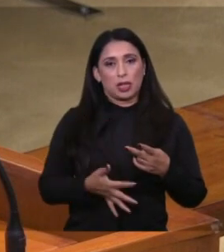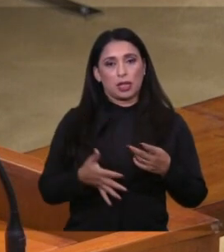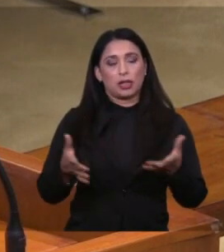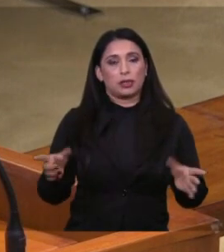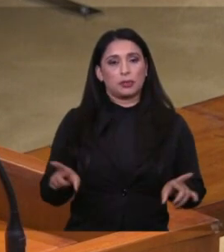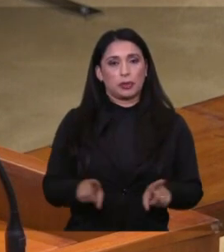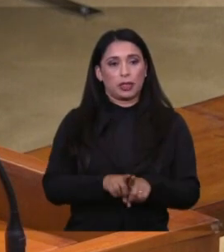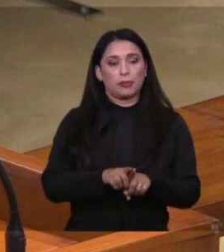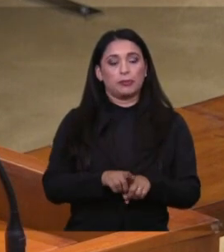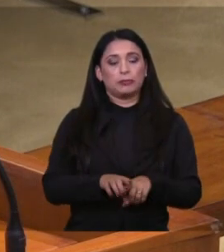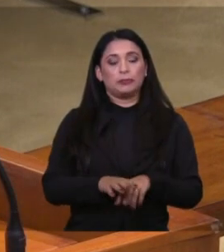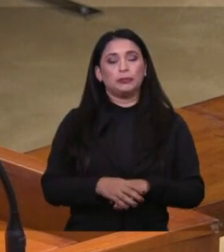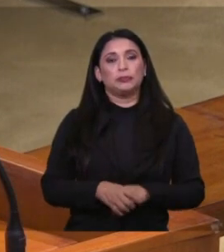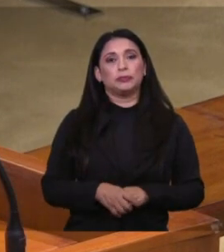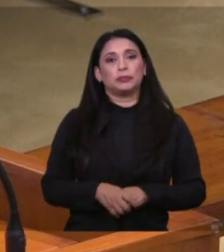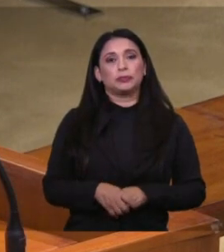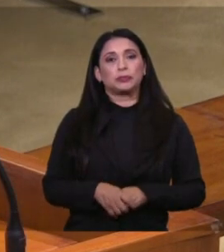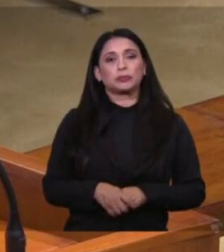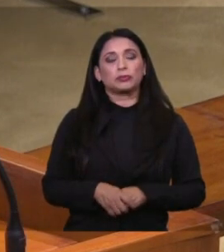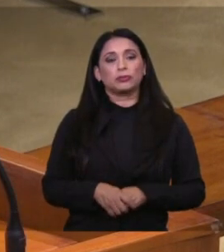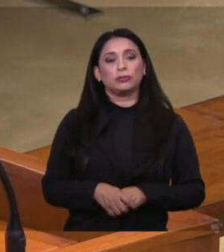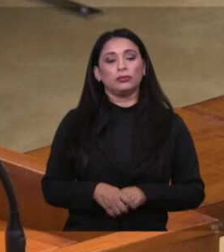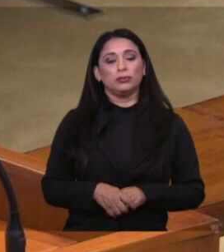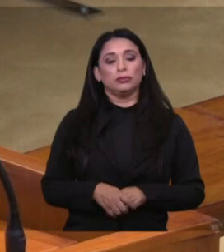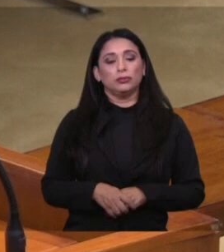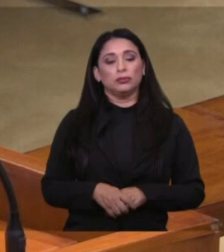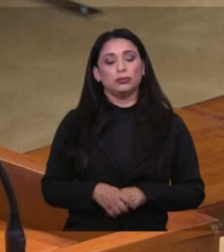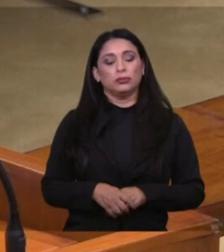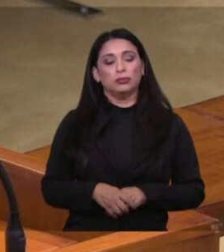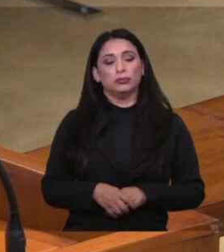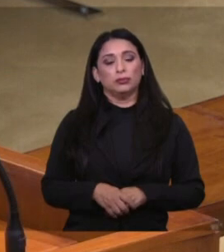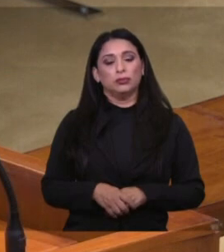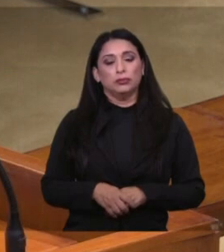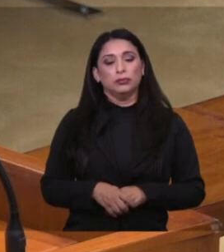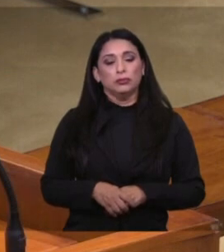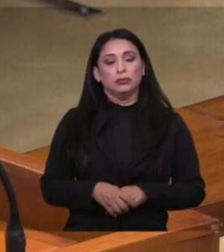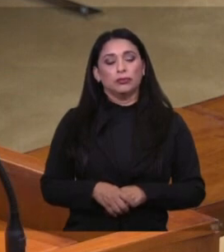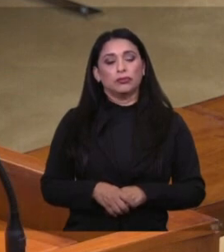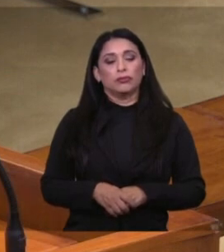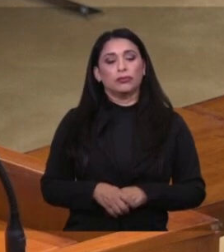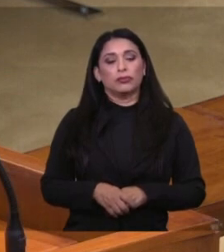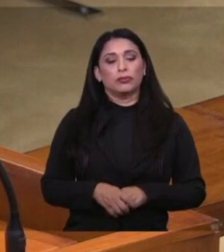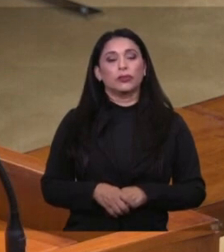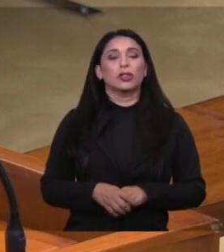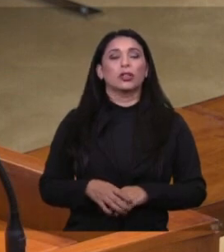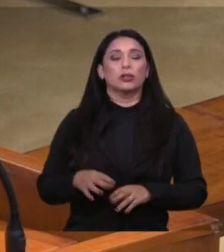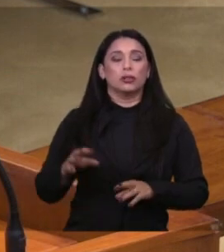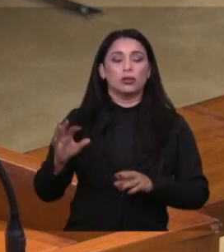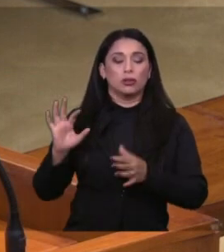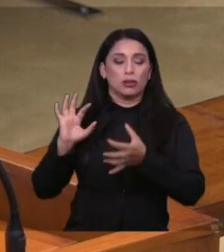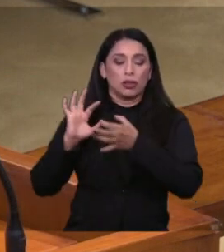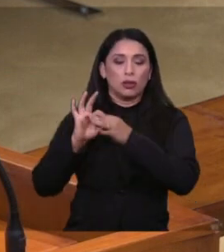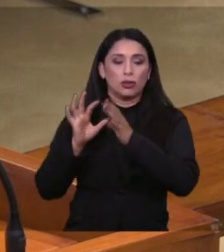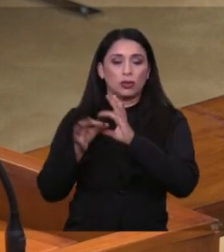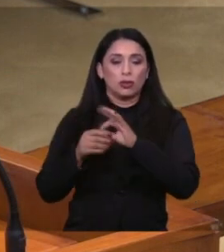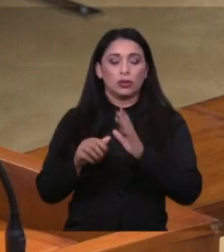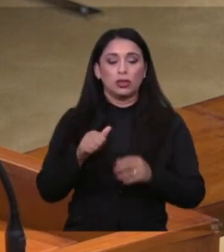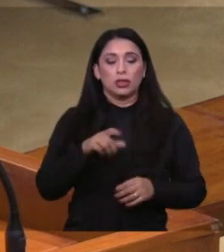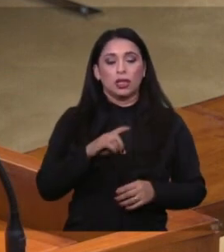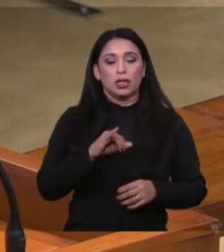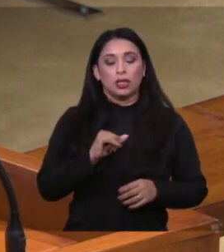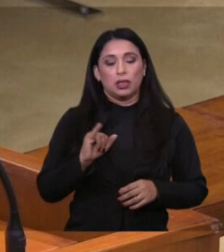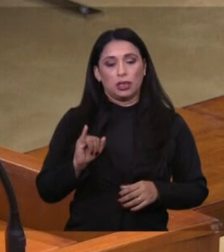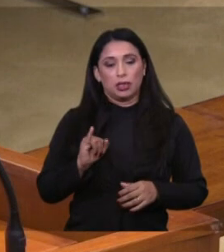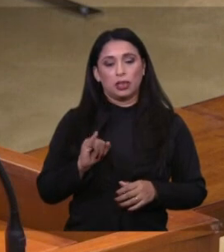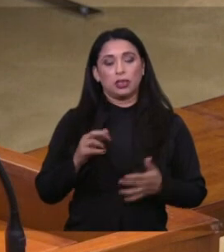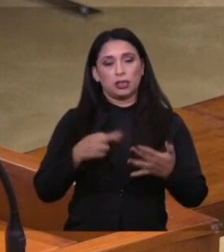seguinte. Foi trazido, o contexto da nova relação jurídica que foi declarada na ADI e no tema 1093 da